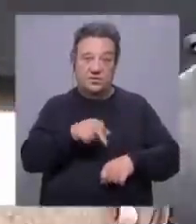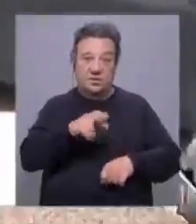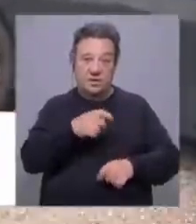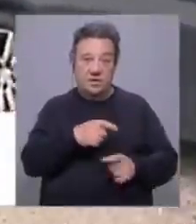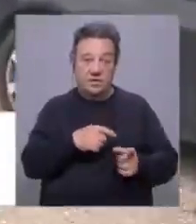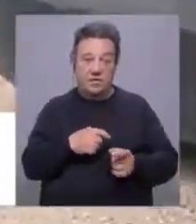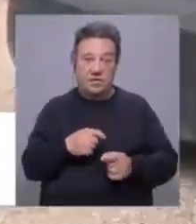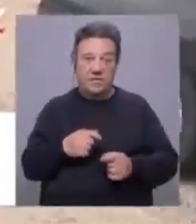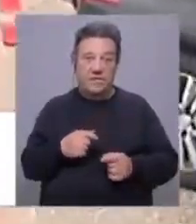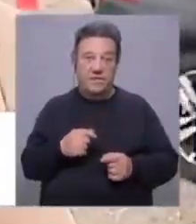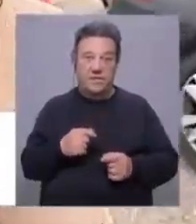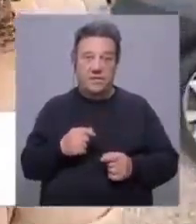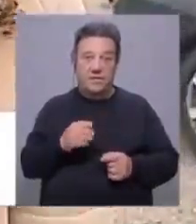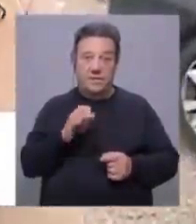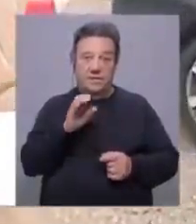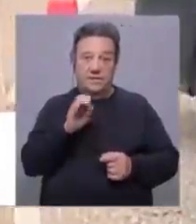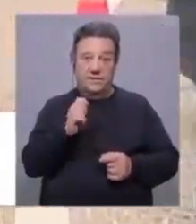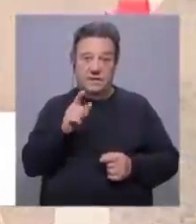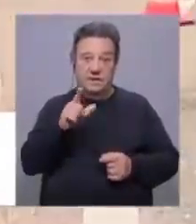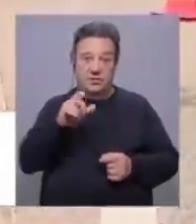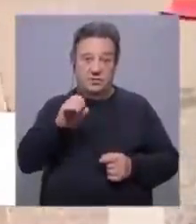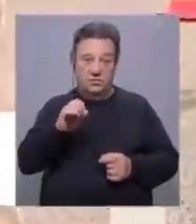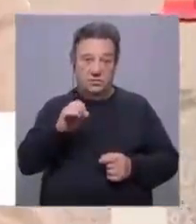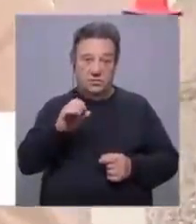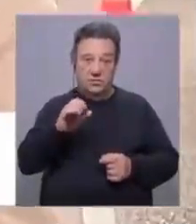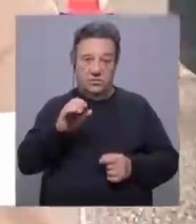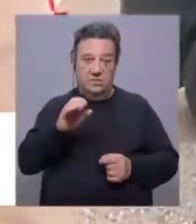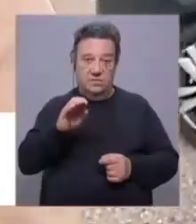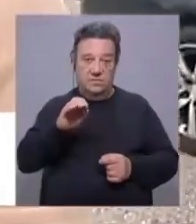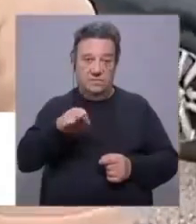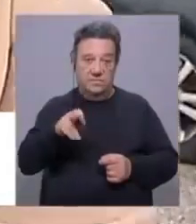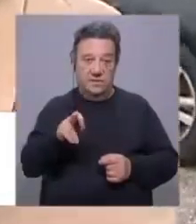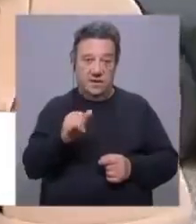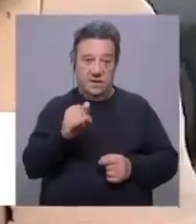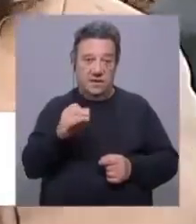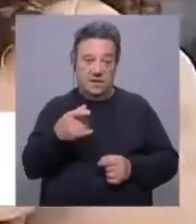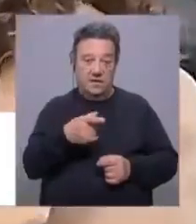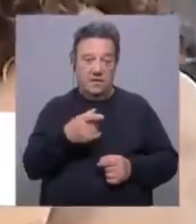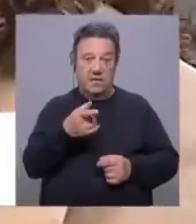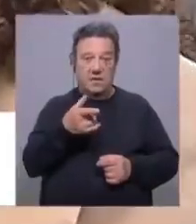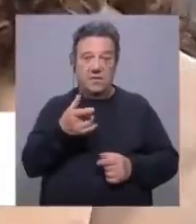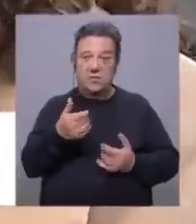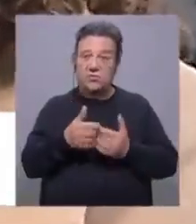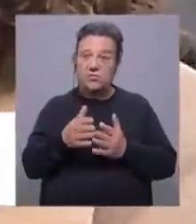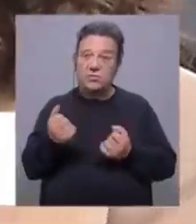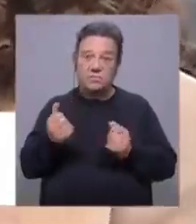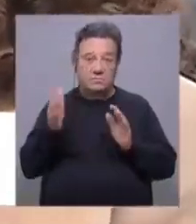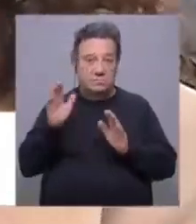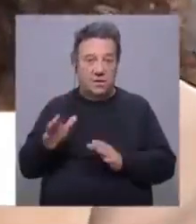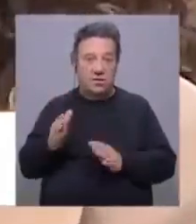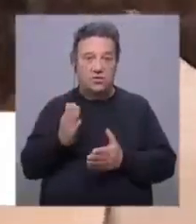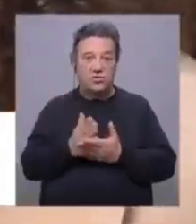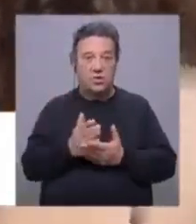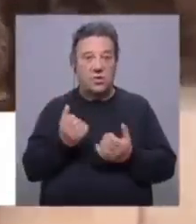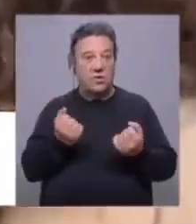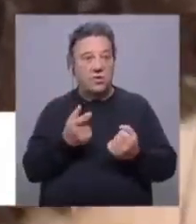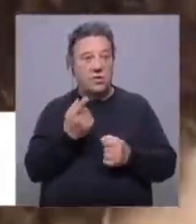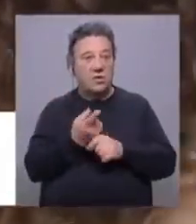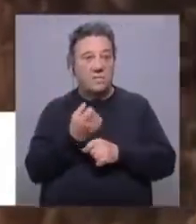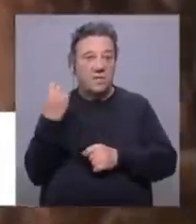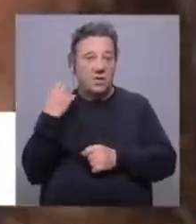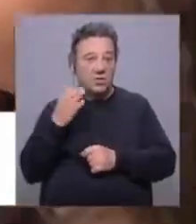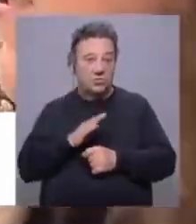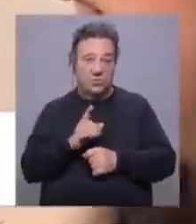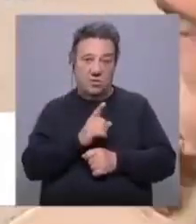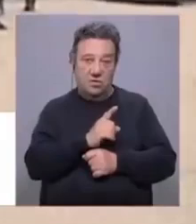GNR, Celso Pereira. Estão aqui então a parar todos os carros, exceto as viaturas de mercadorias,